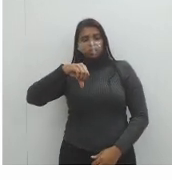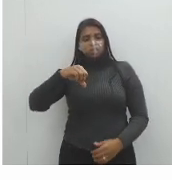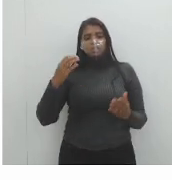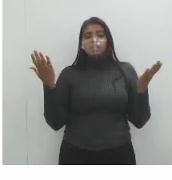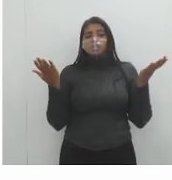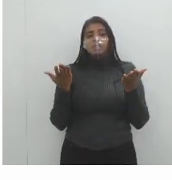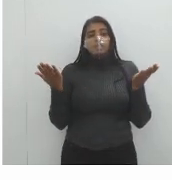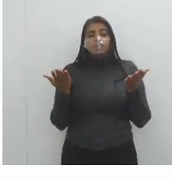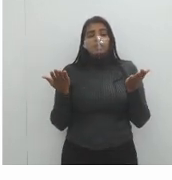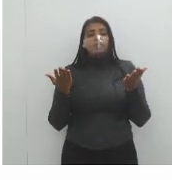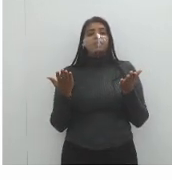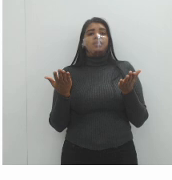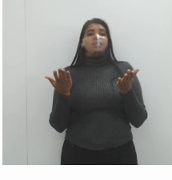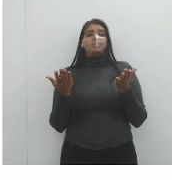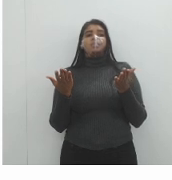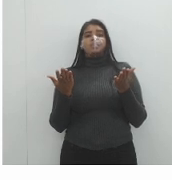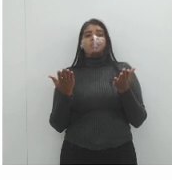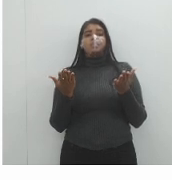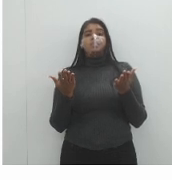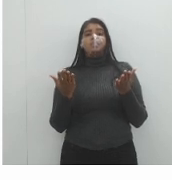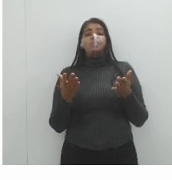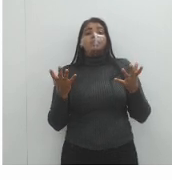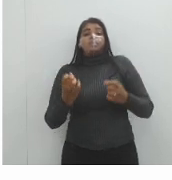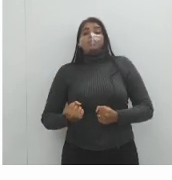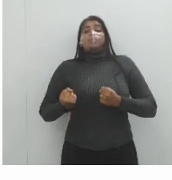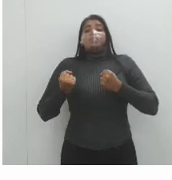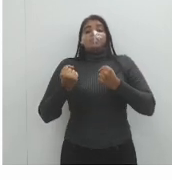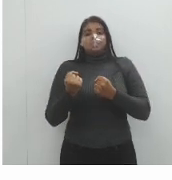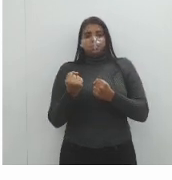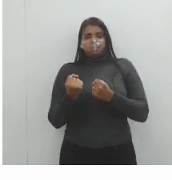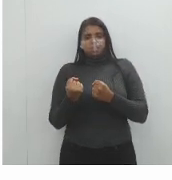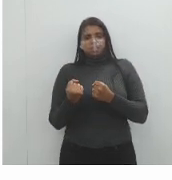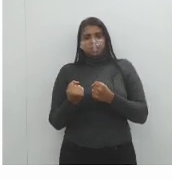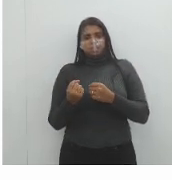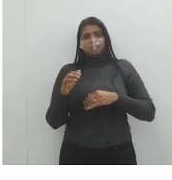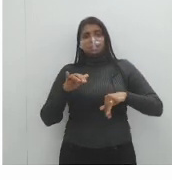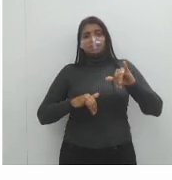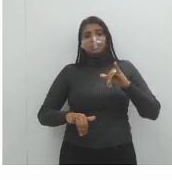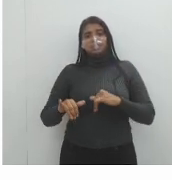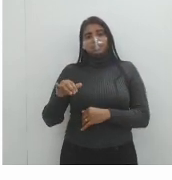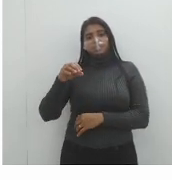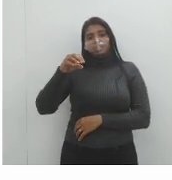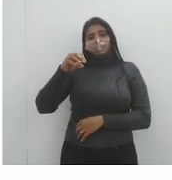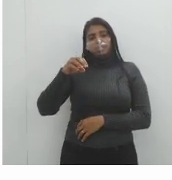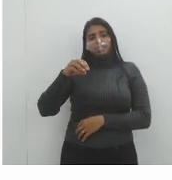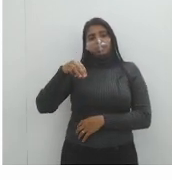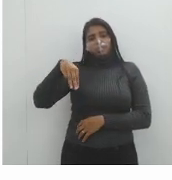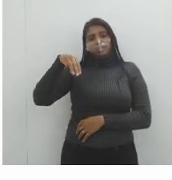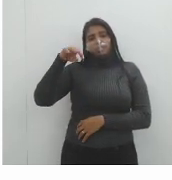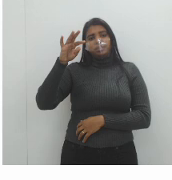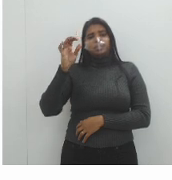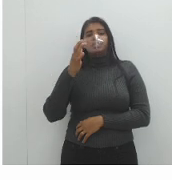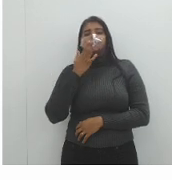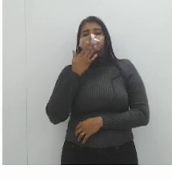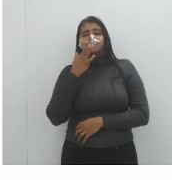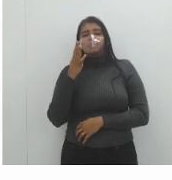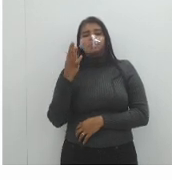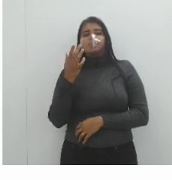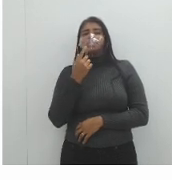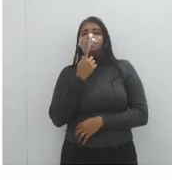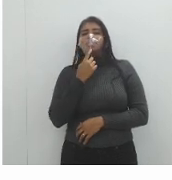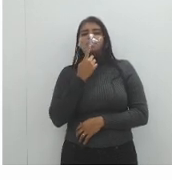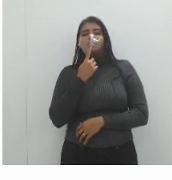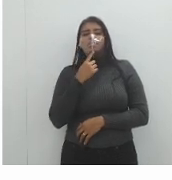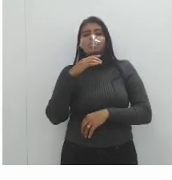é a propriedade e o superpoder desse elemento químico? O cobre é um metal de cor vermelha e um ótimo condutor